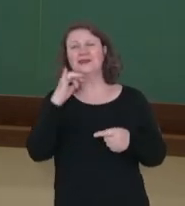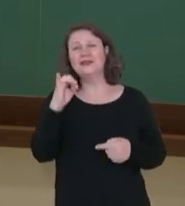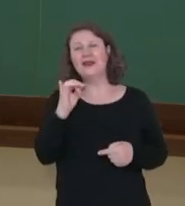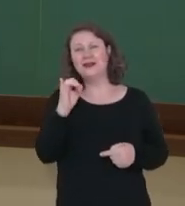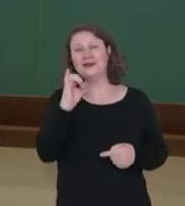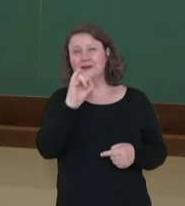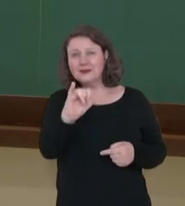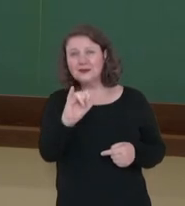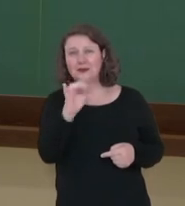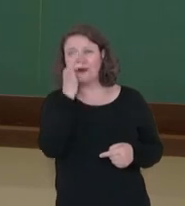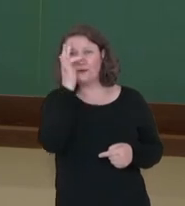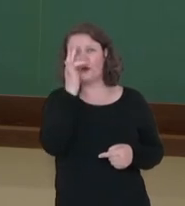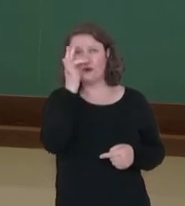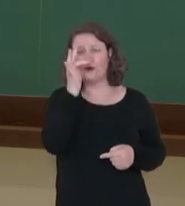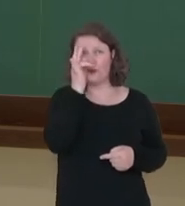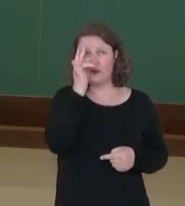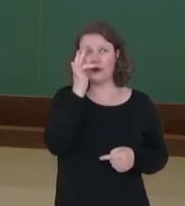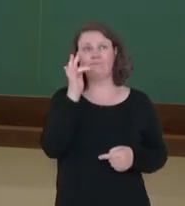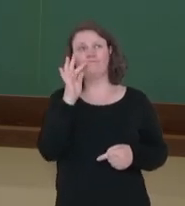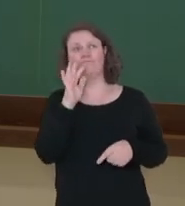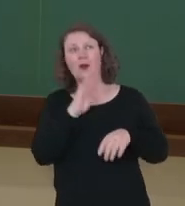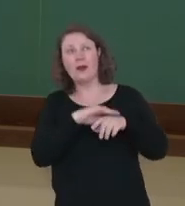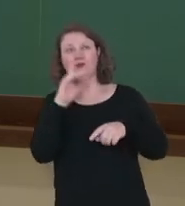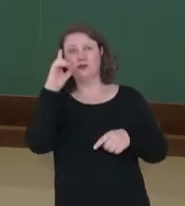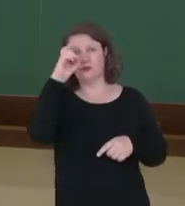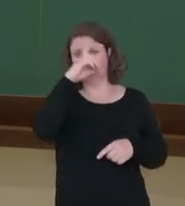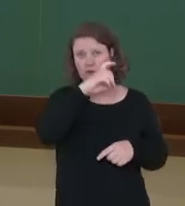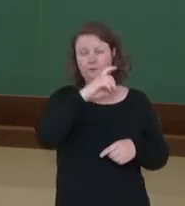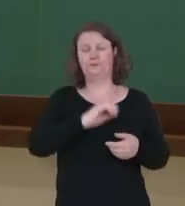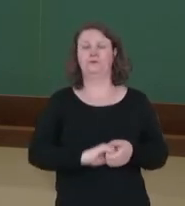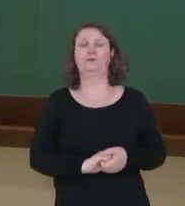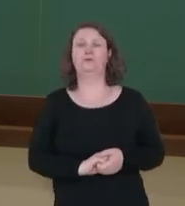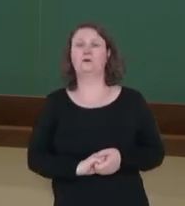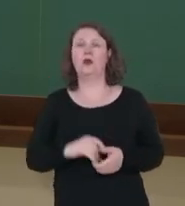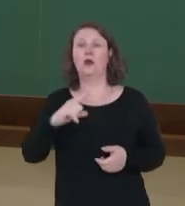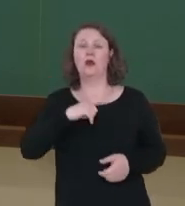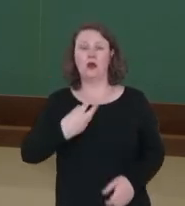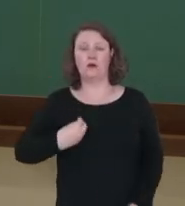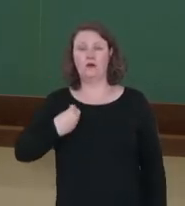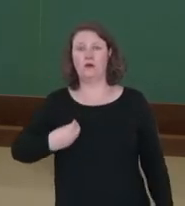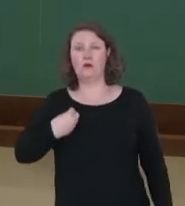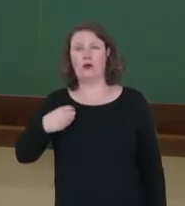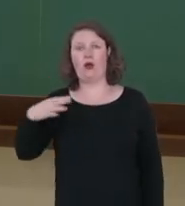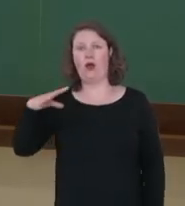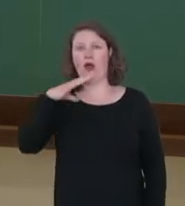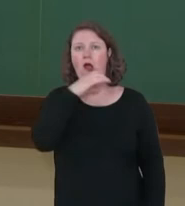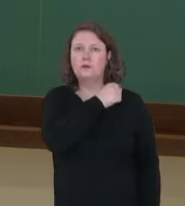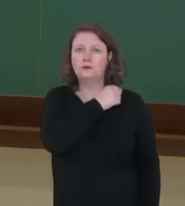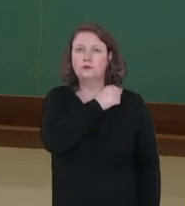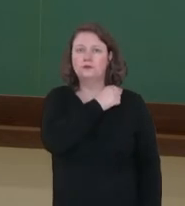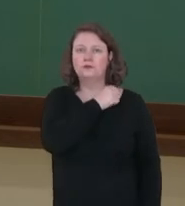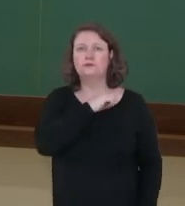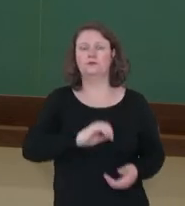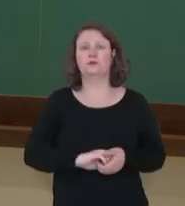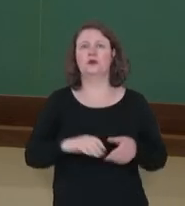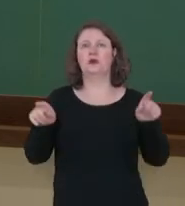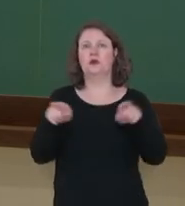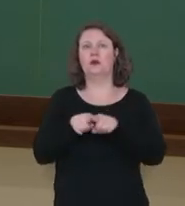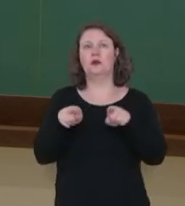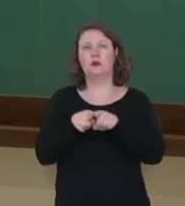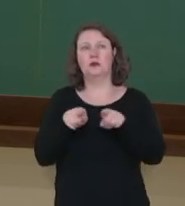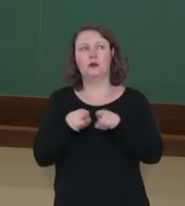especificamente. Elas também têm um ciclo de vida curto e são cultivadas